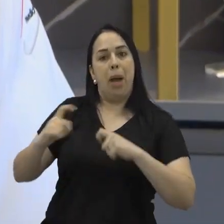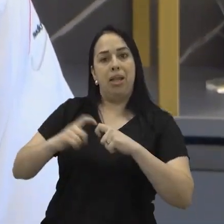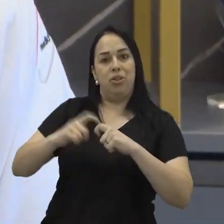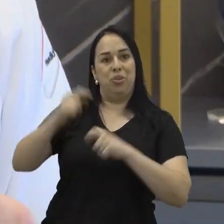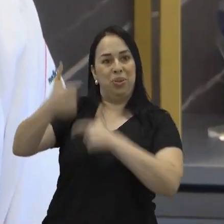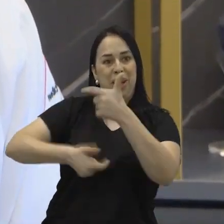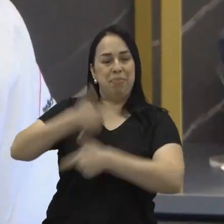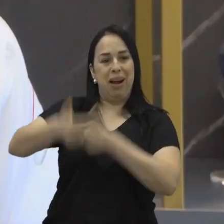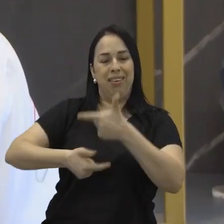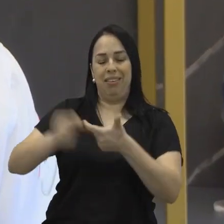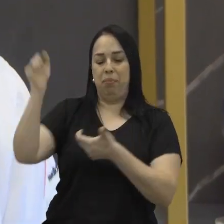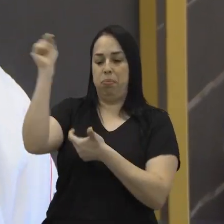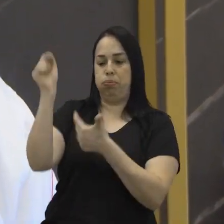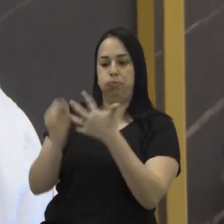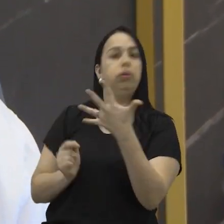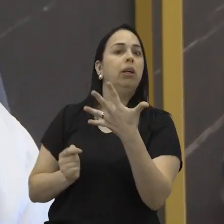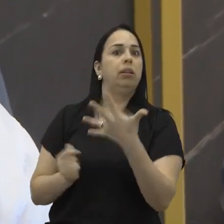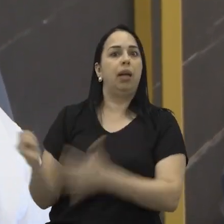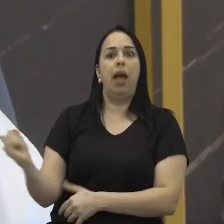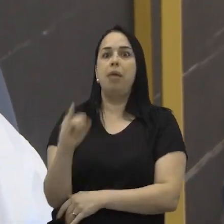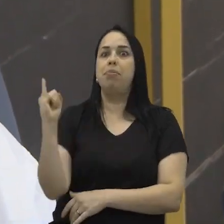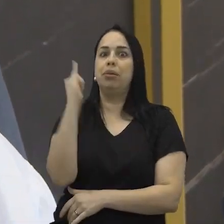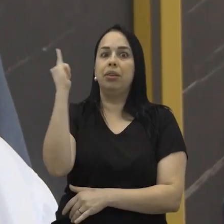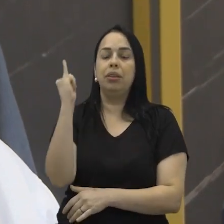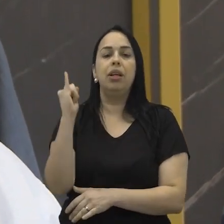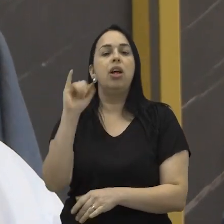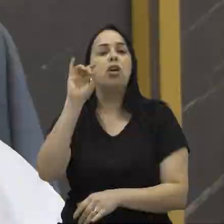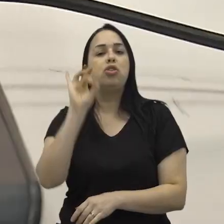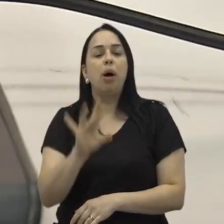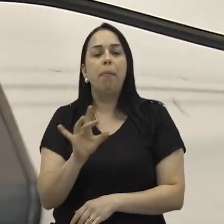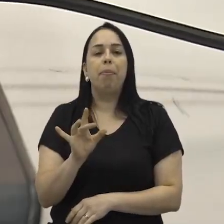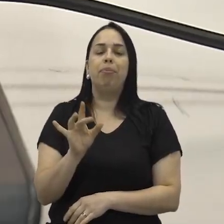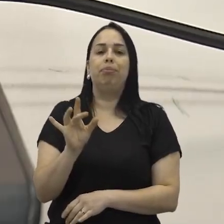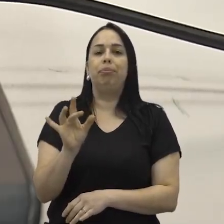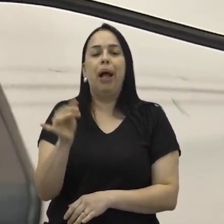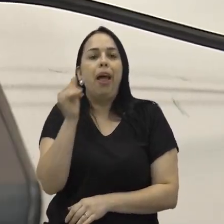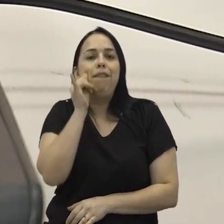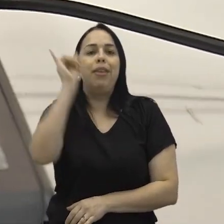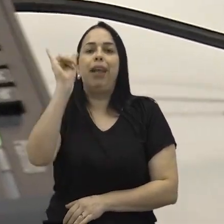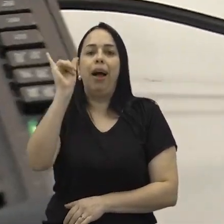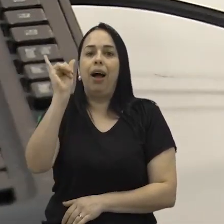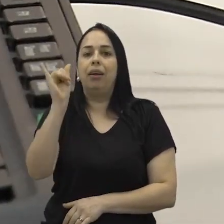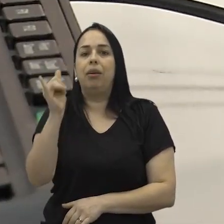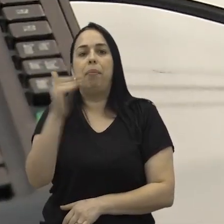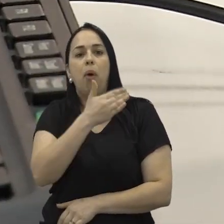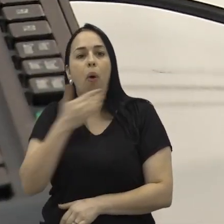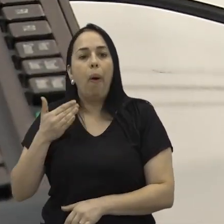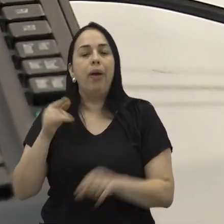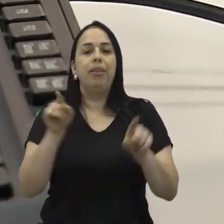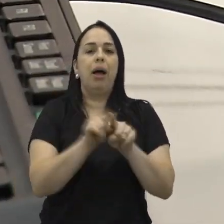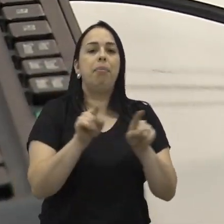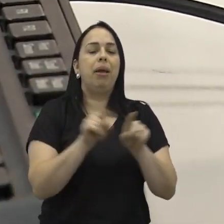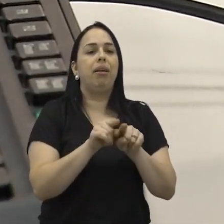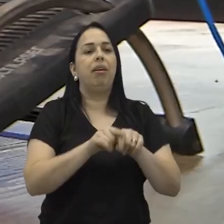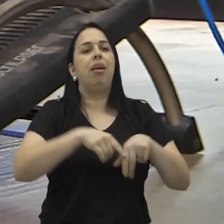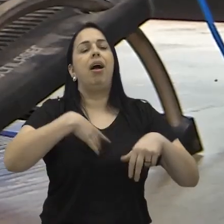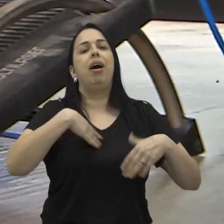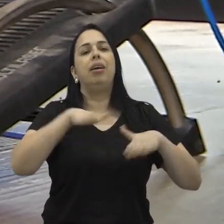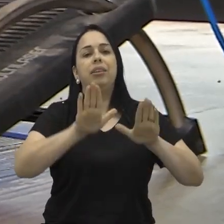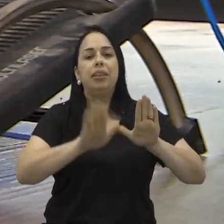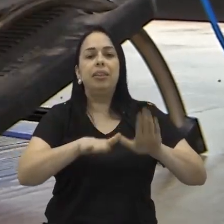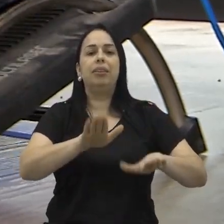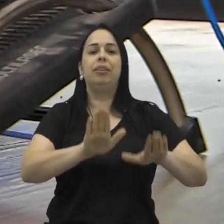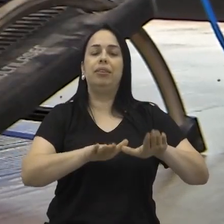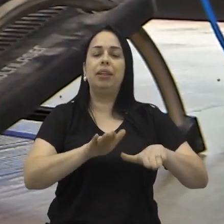esse médico do trabalho, esses cuidados são fundamentais. Não só para evitar os acidentes fatais, mas também aqueles